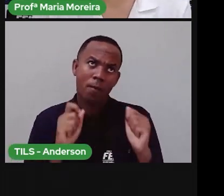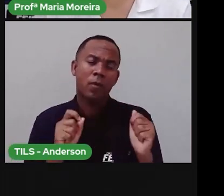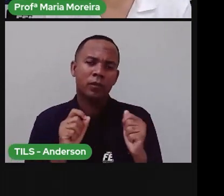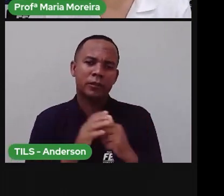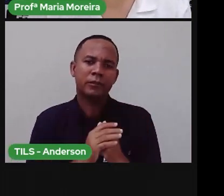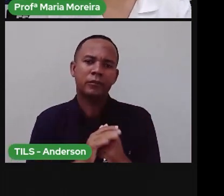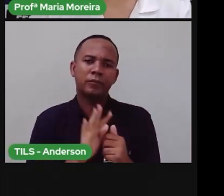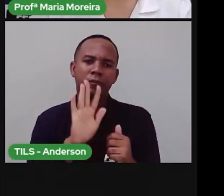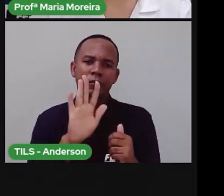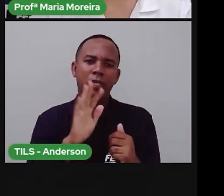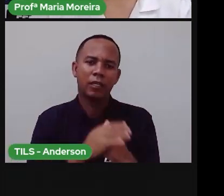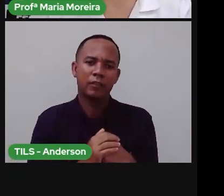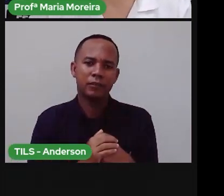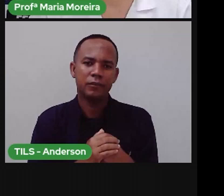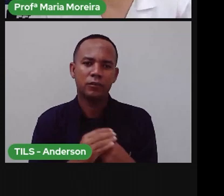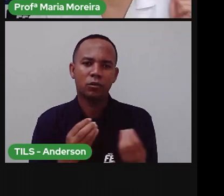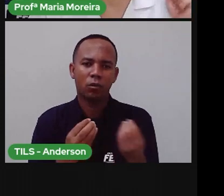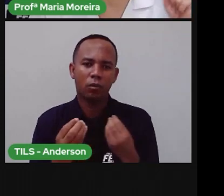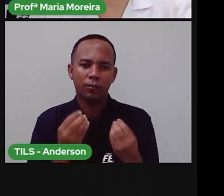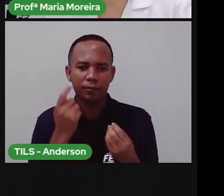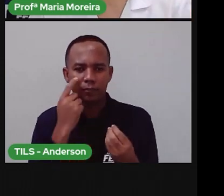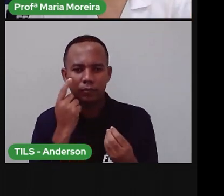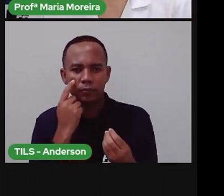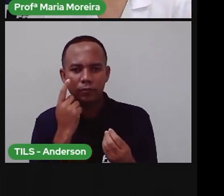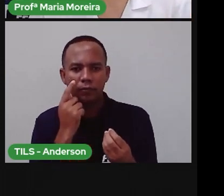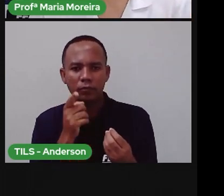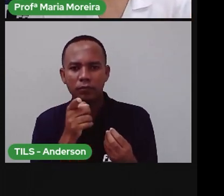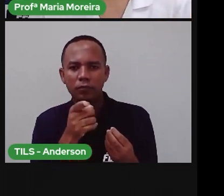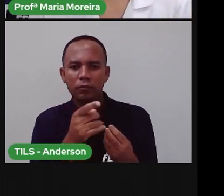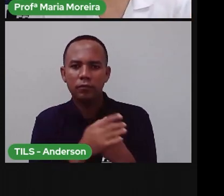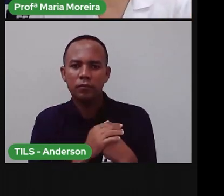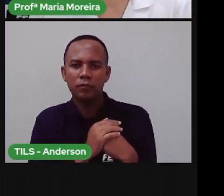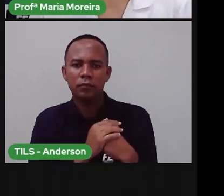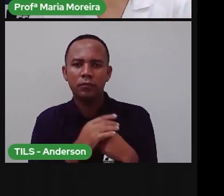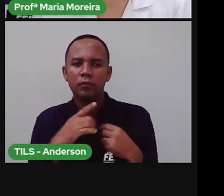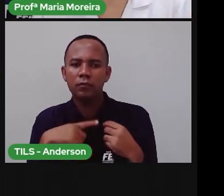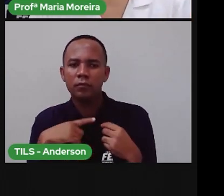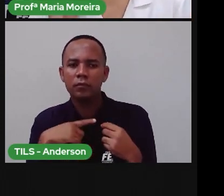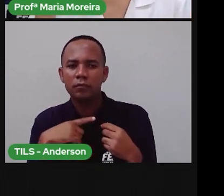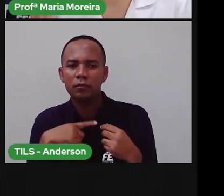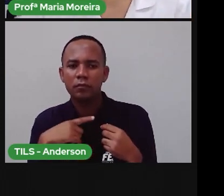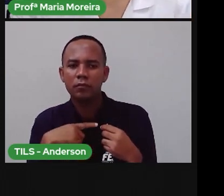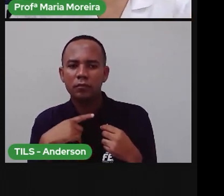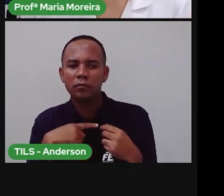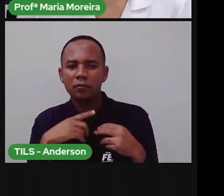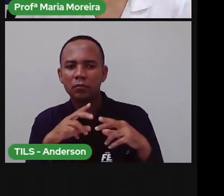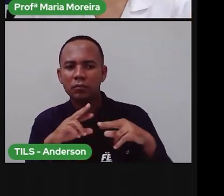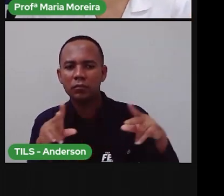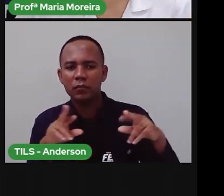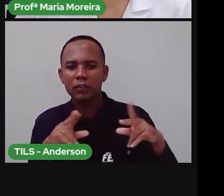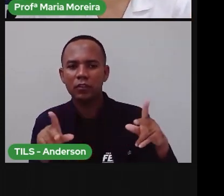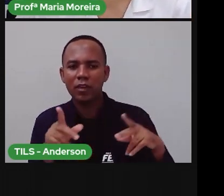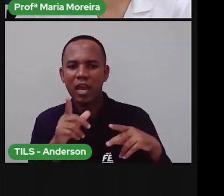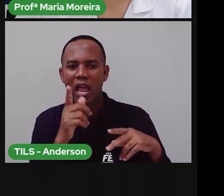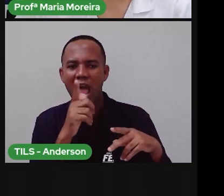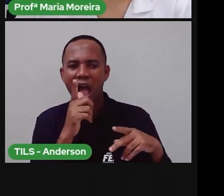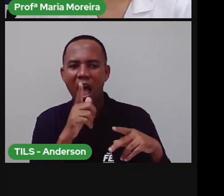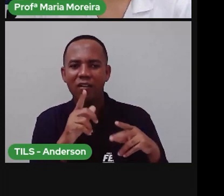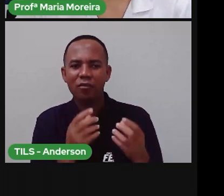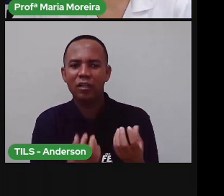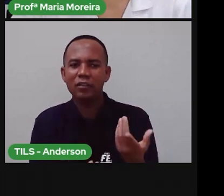aí vem essa imagem. Nessa imagem aí, né? Tem alguma coisa que é bem diferente de água. O que é